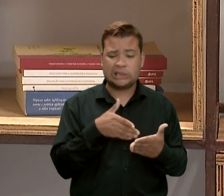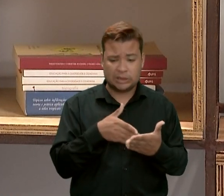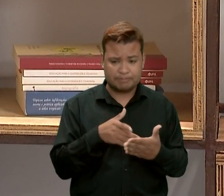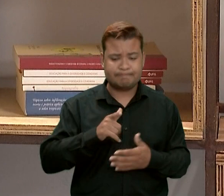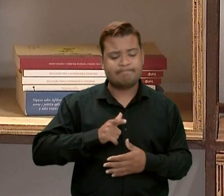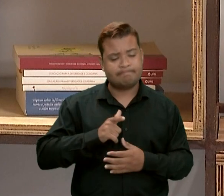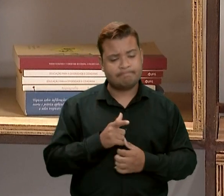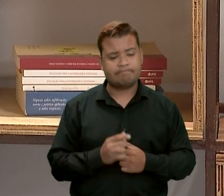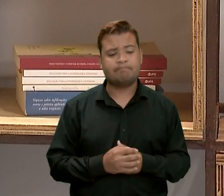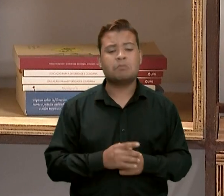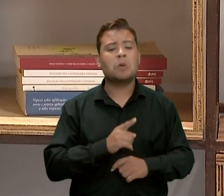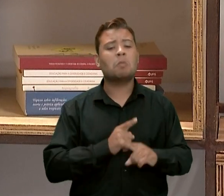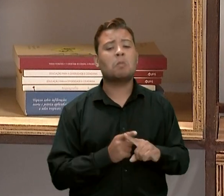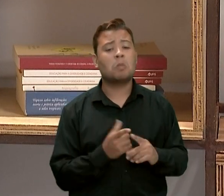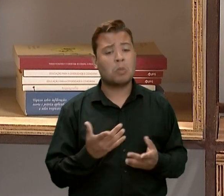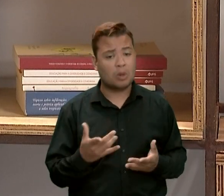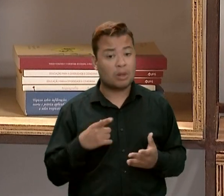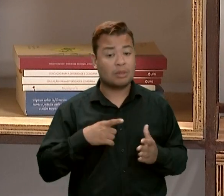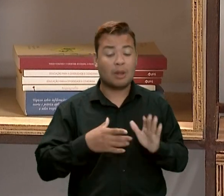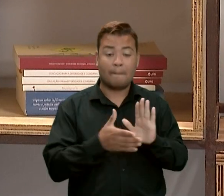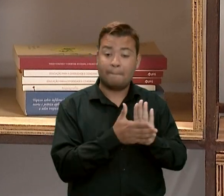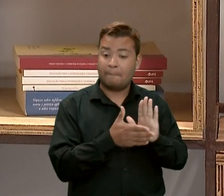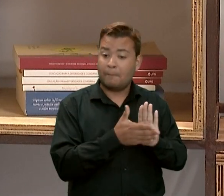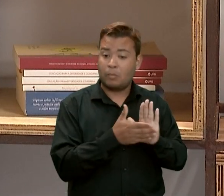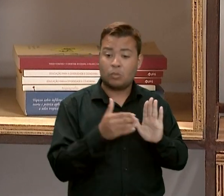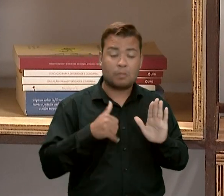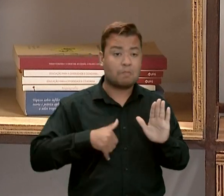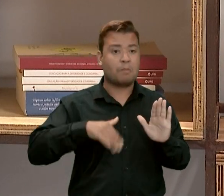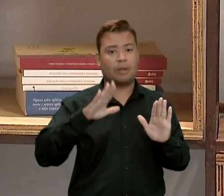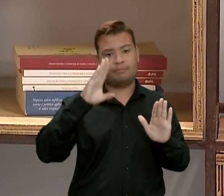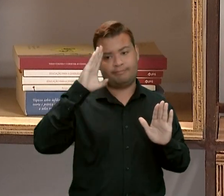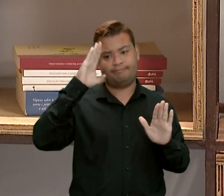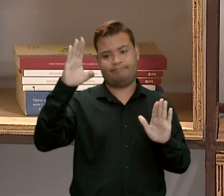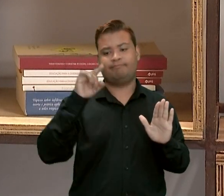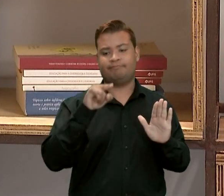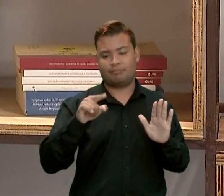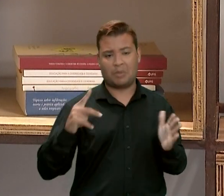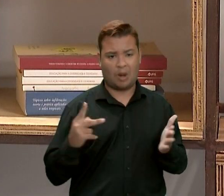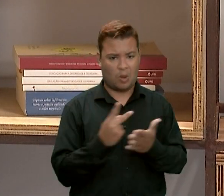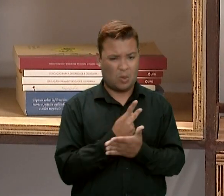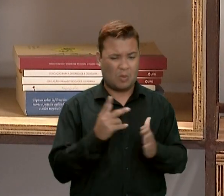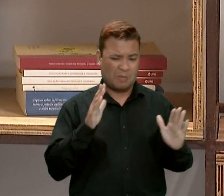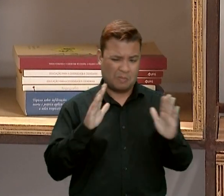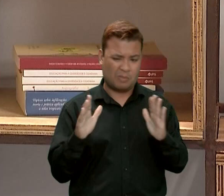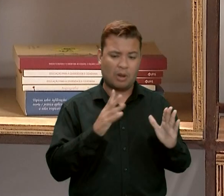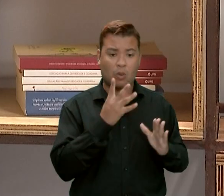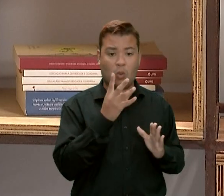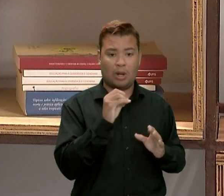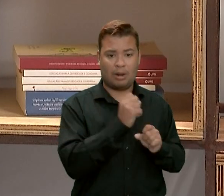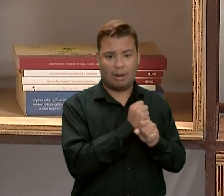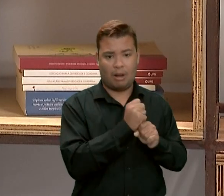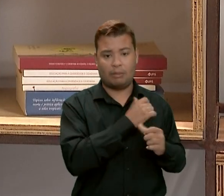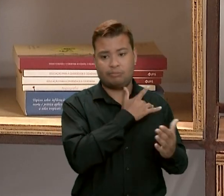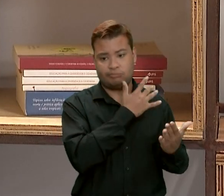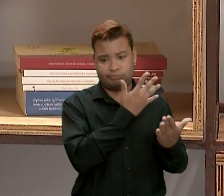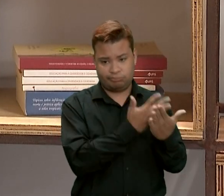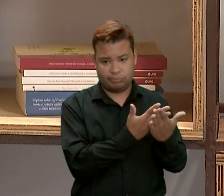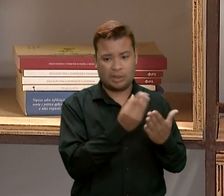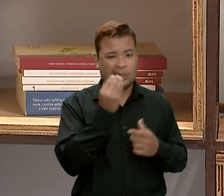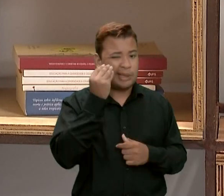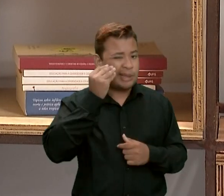mitigada, porque existe uma política maior e que se desenvolveu principalmente nos últimos 40 anos, que tenta